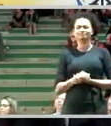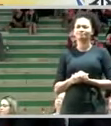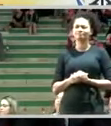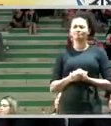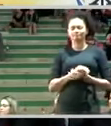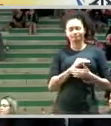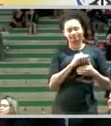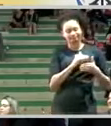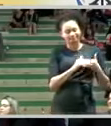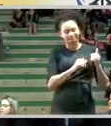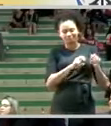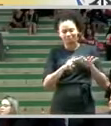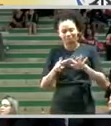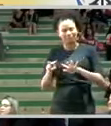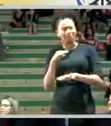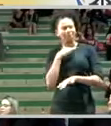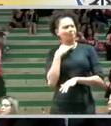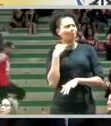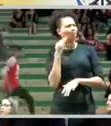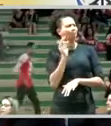Passou uma semana e ninguém morreu.